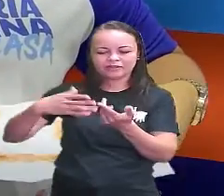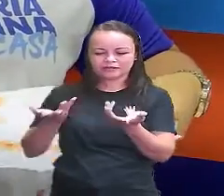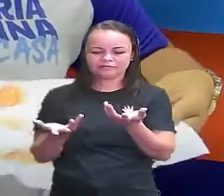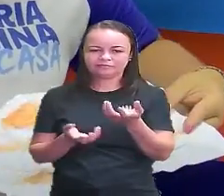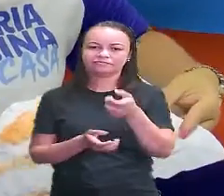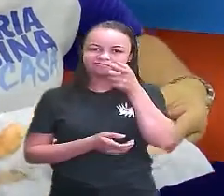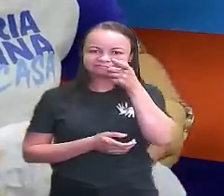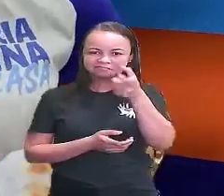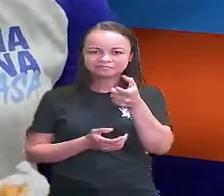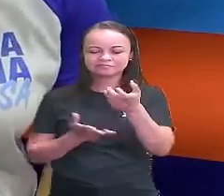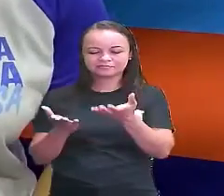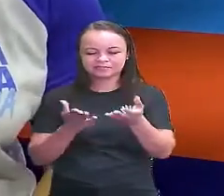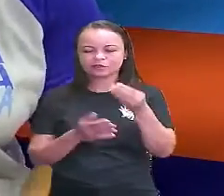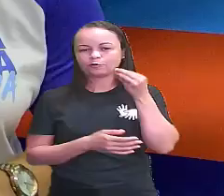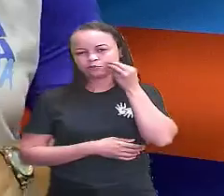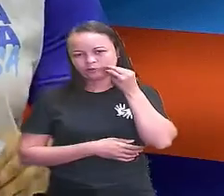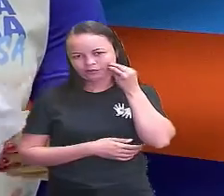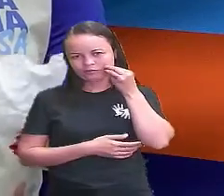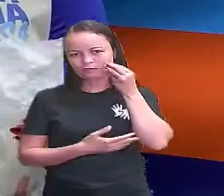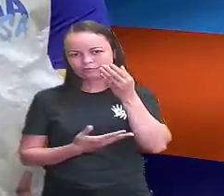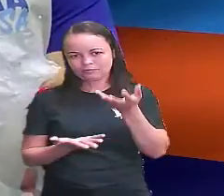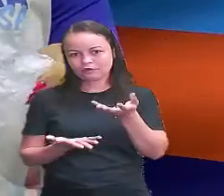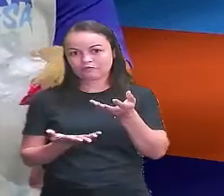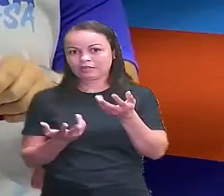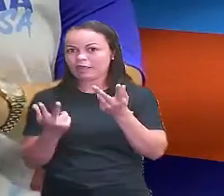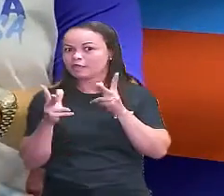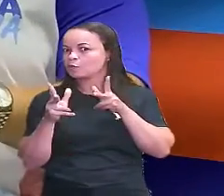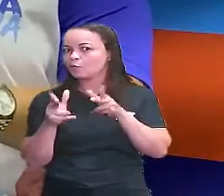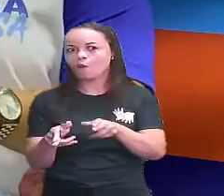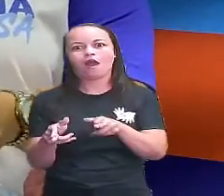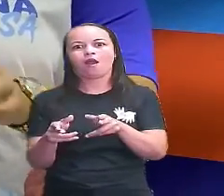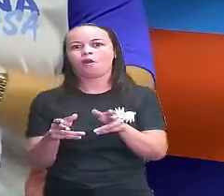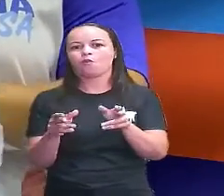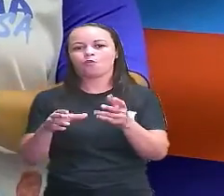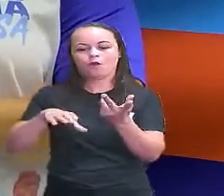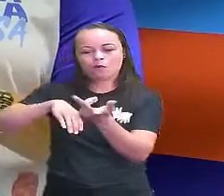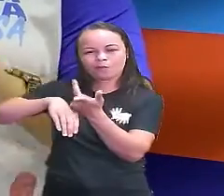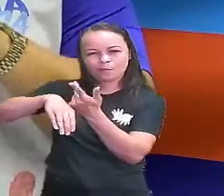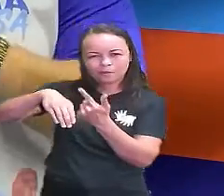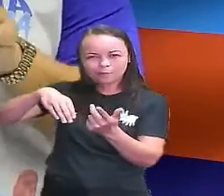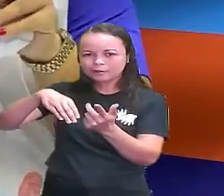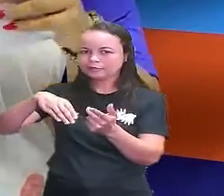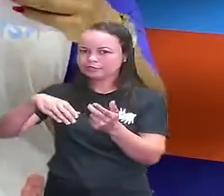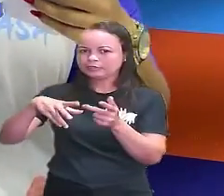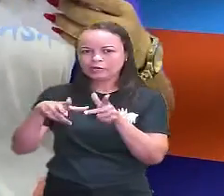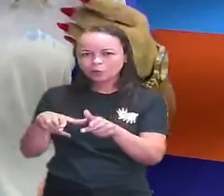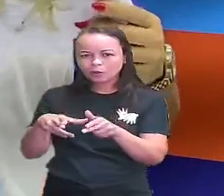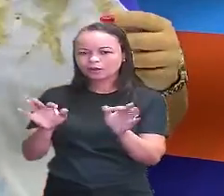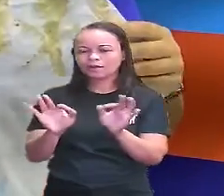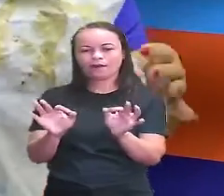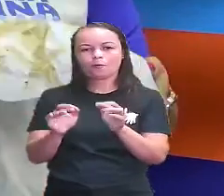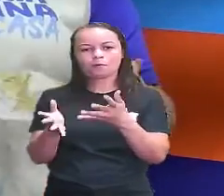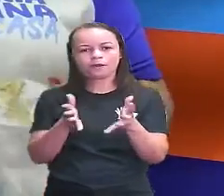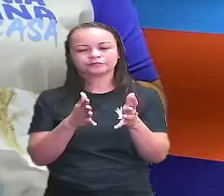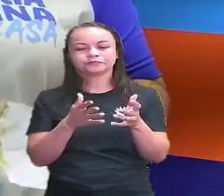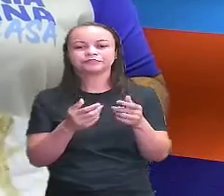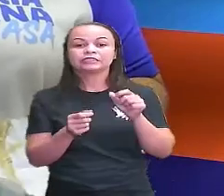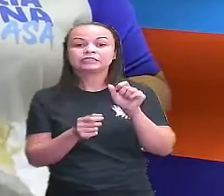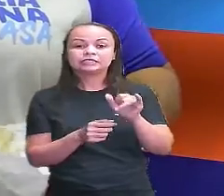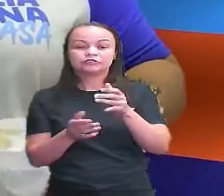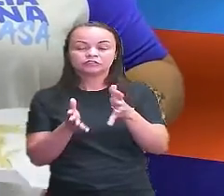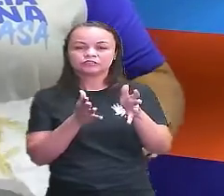Certo? São só um experimento, né, gente? Não vai ficar igual ao da caverna. Se você fizer em papel madeira, aquele